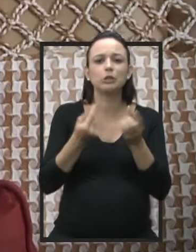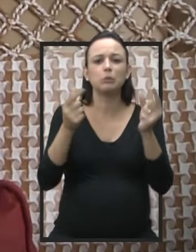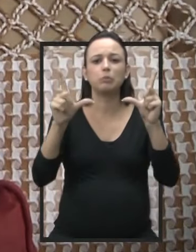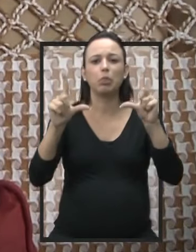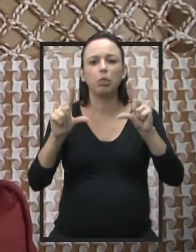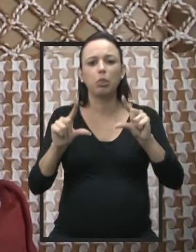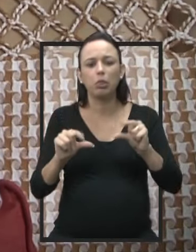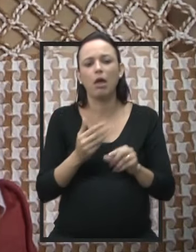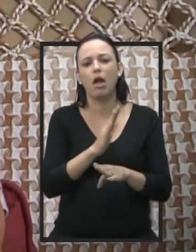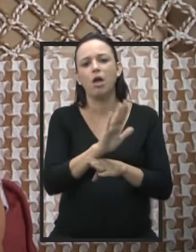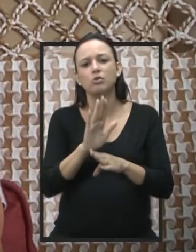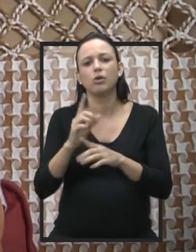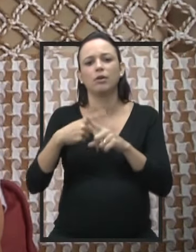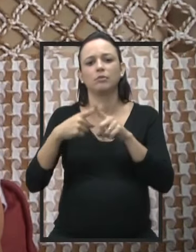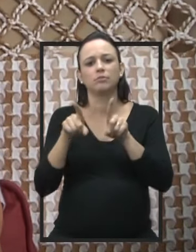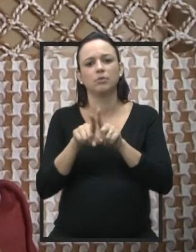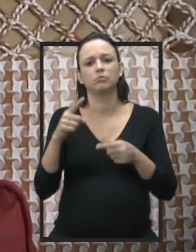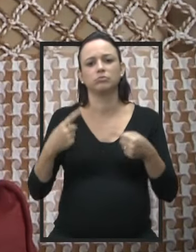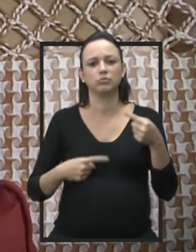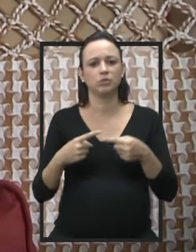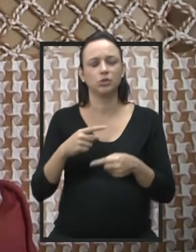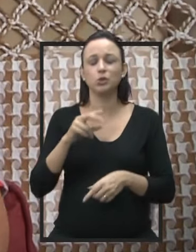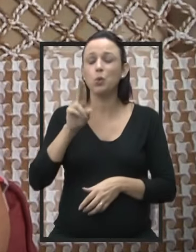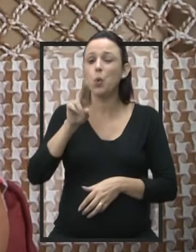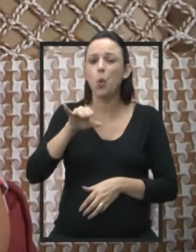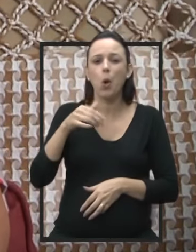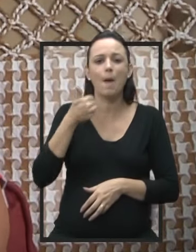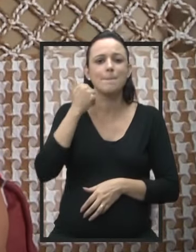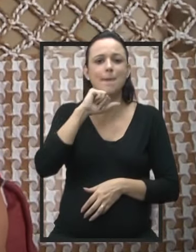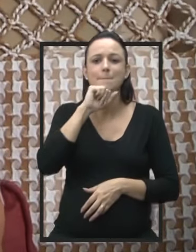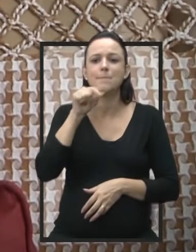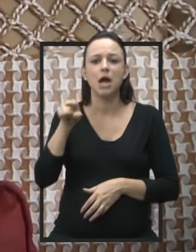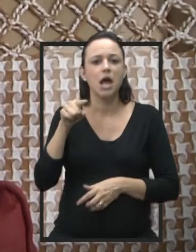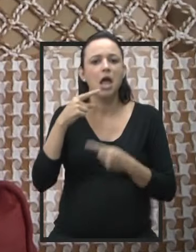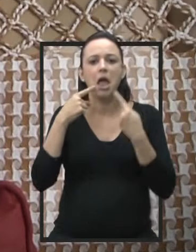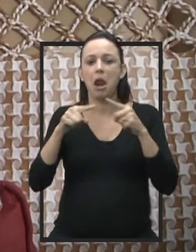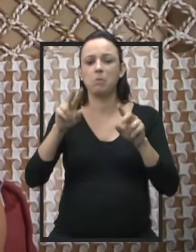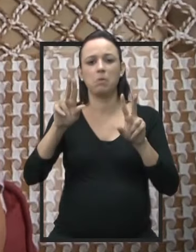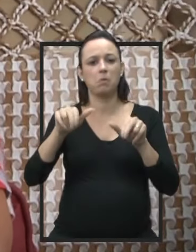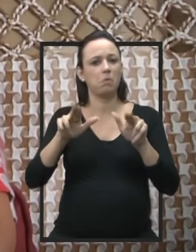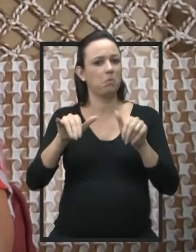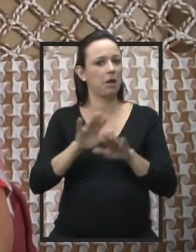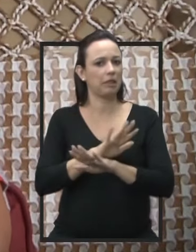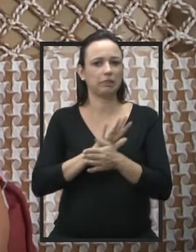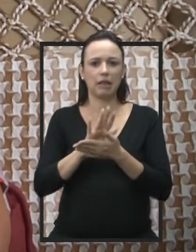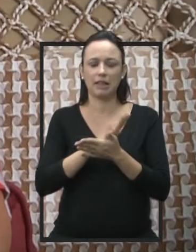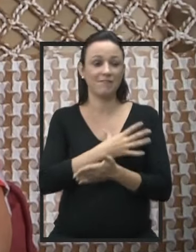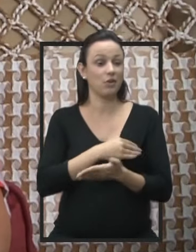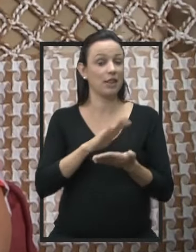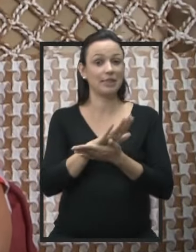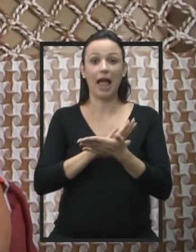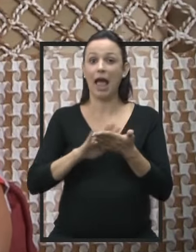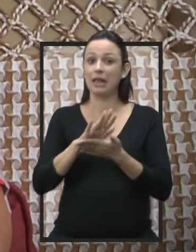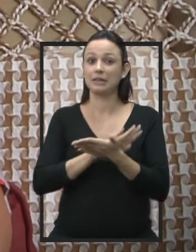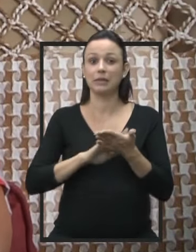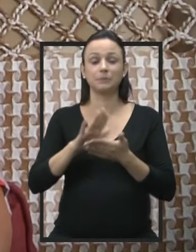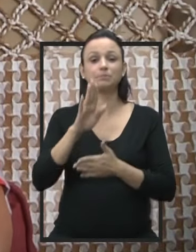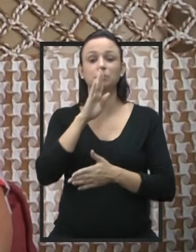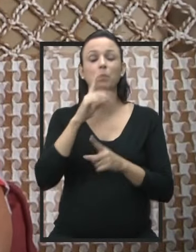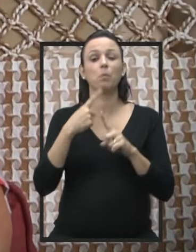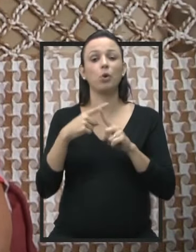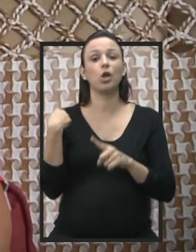função da política do 15 de Jaú. Jamais ouvi a mamãe falar qualquer coisa a respeito, aliás, nenhum dos filhos, porque a gente